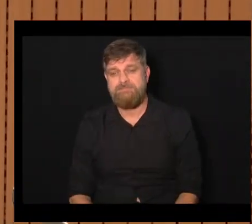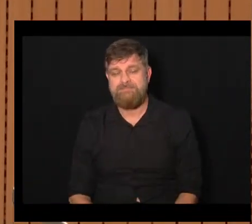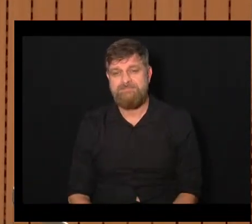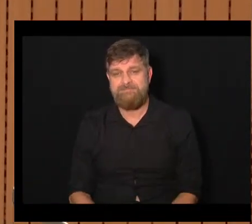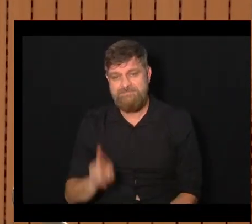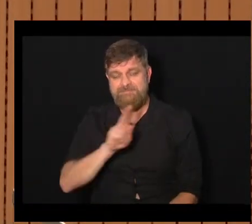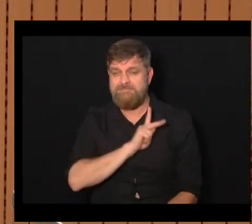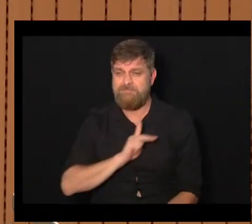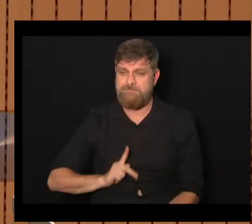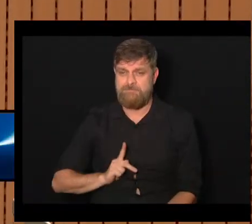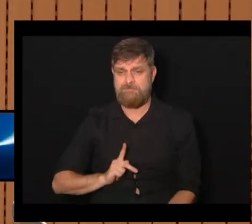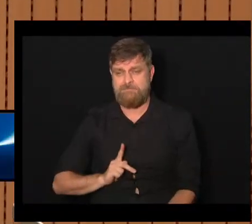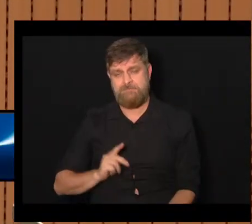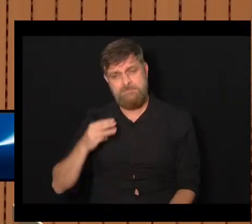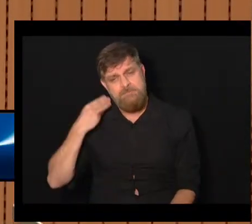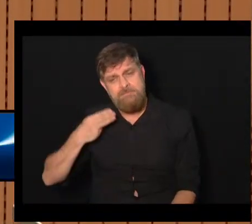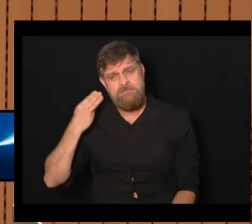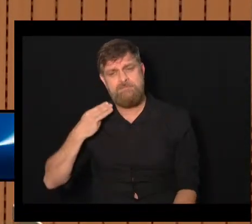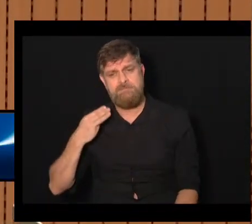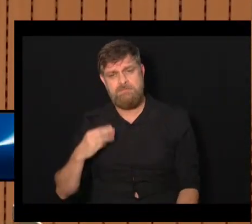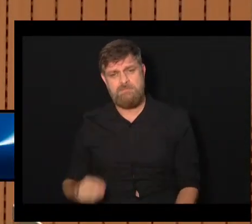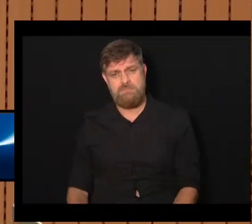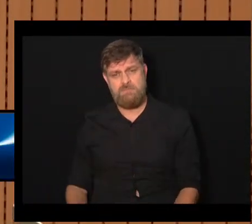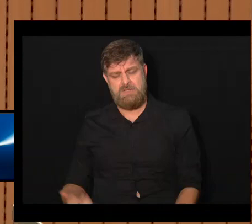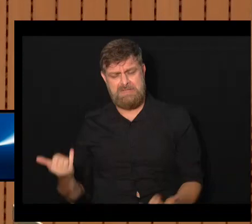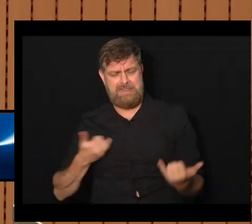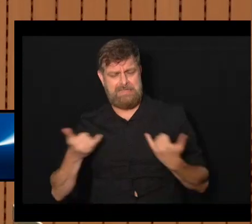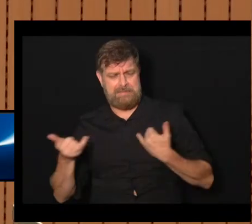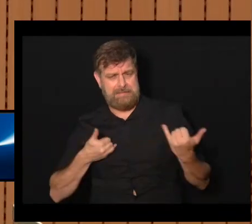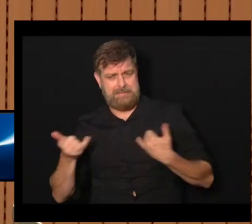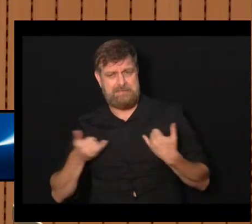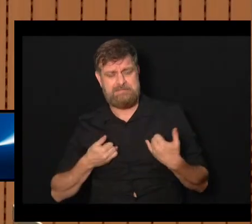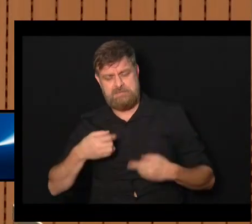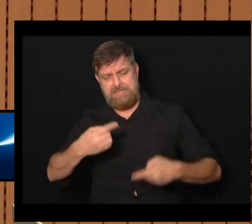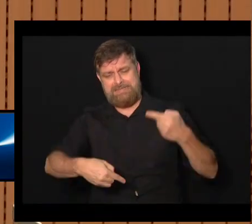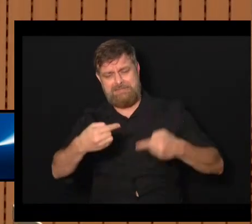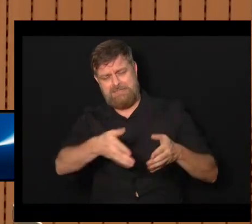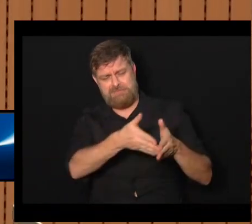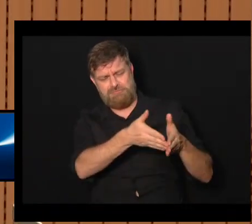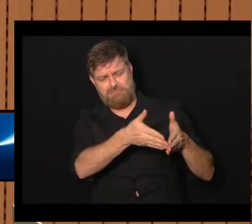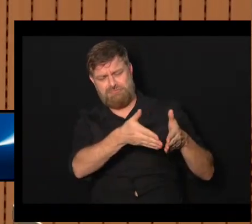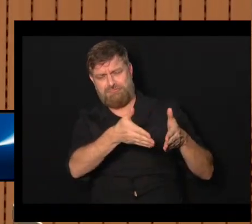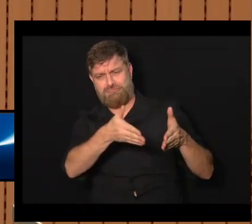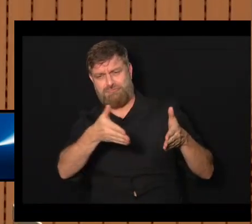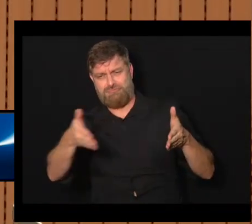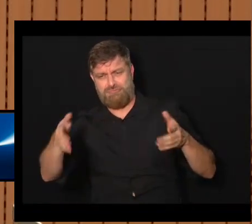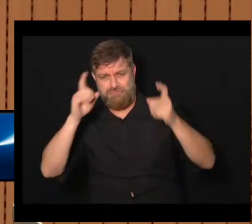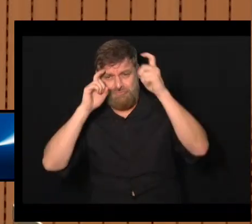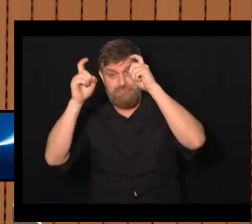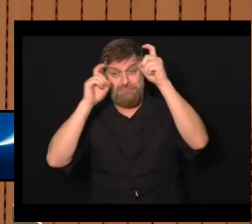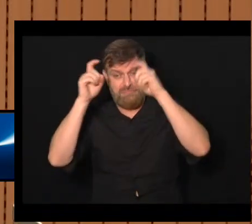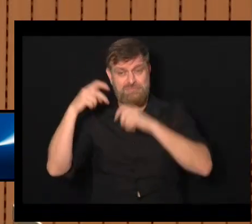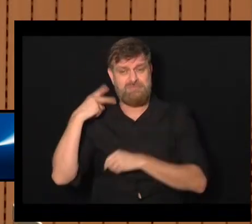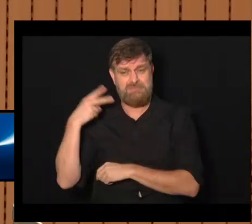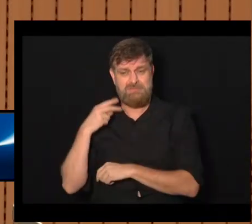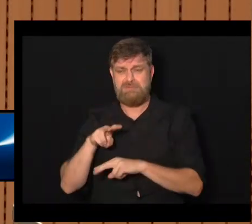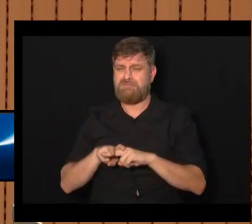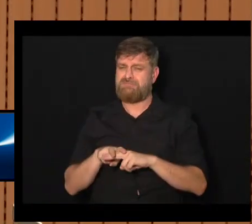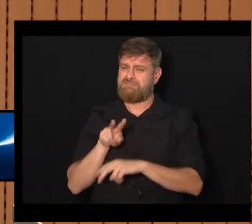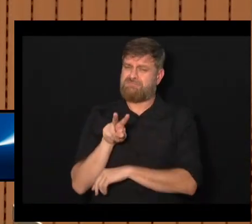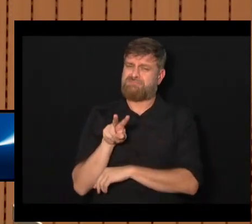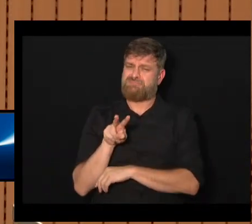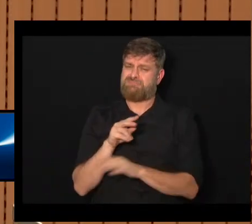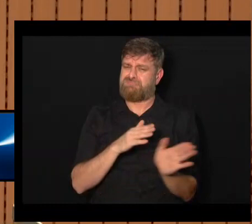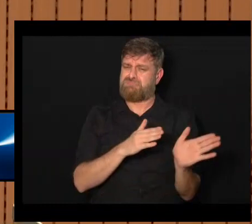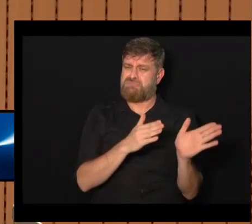Senhor presidente, a gente tem ouvido debates aqui ao longo das últimas sessões de